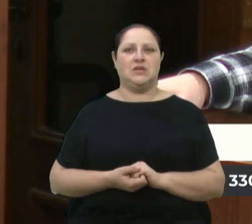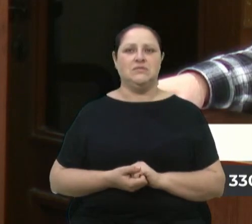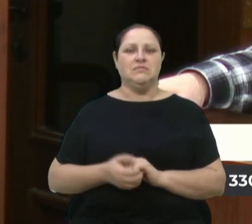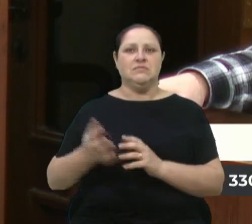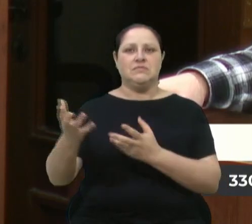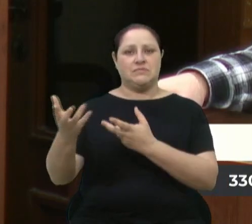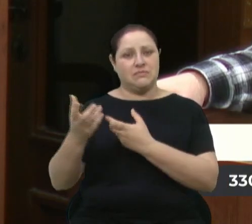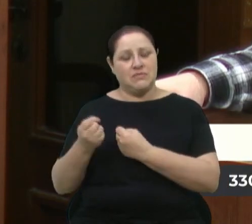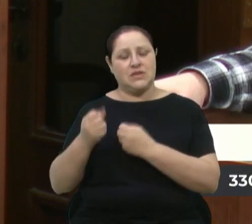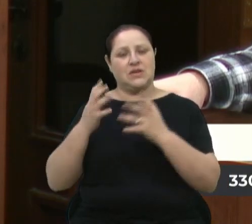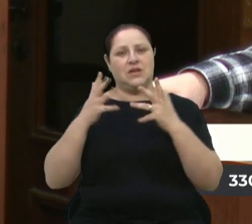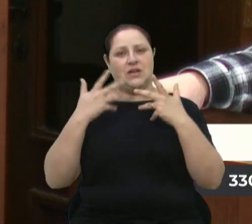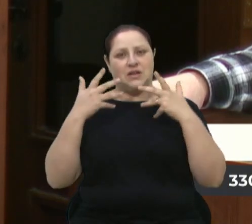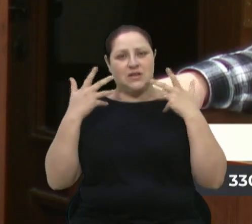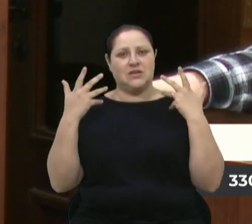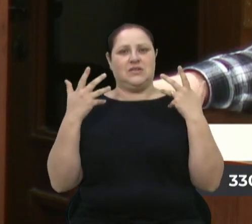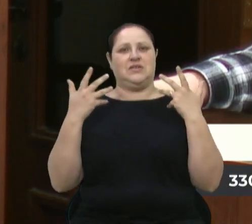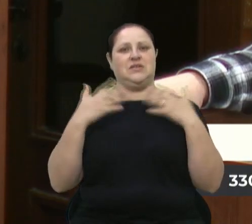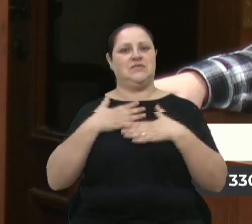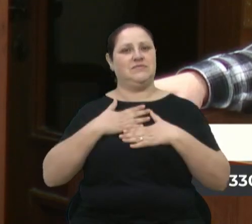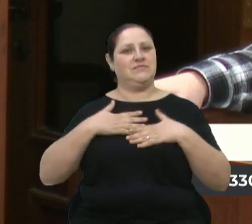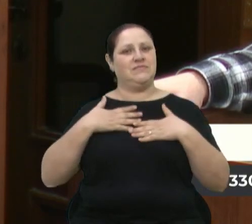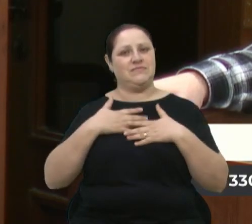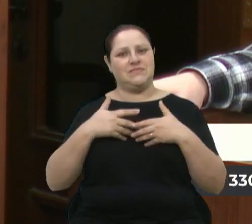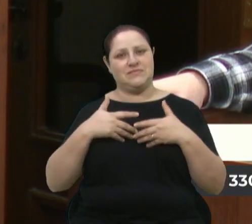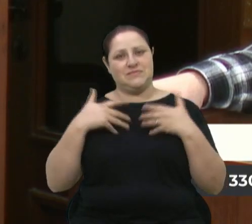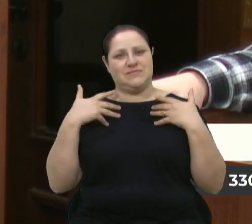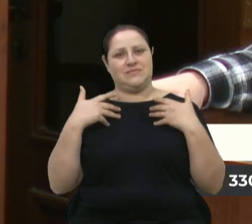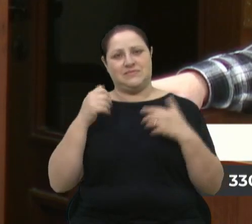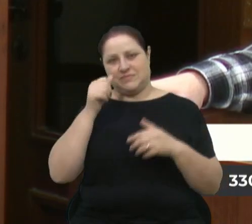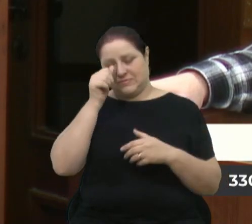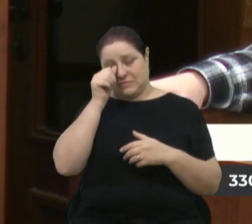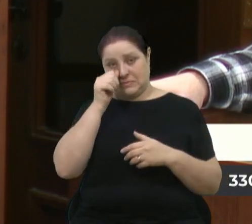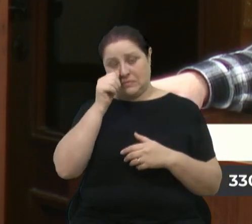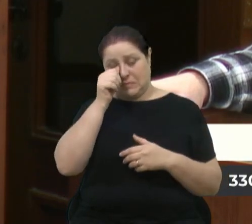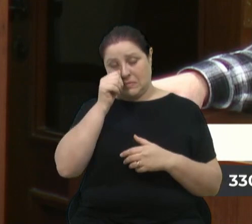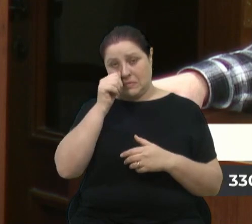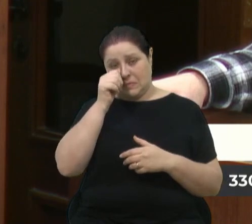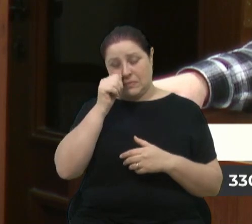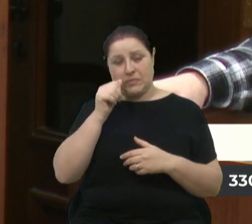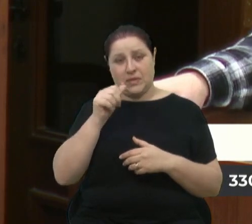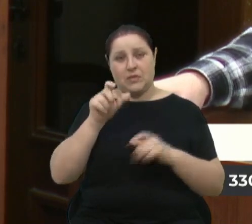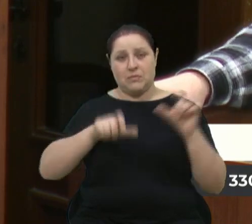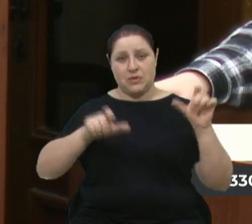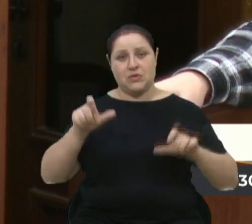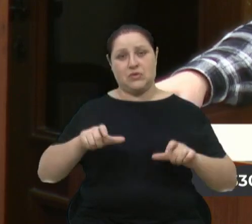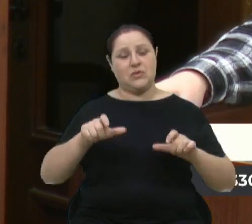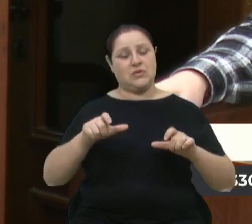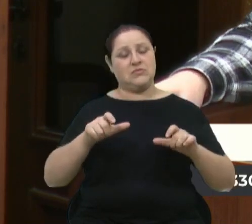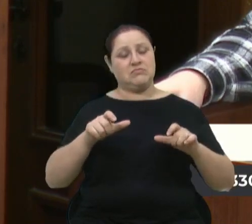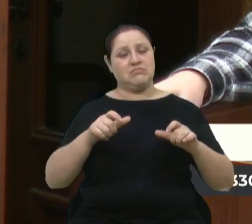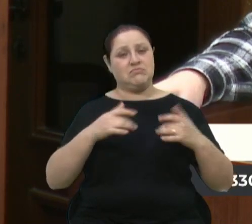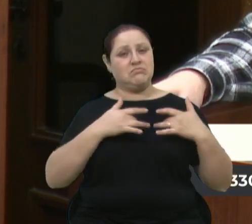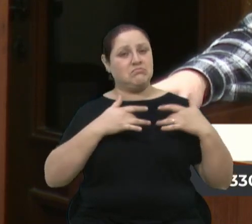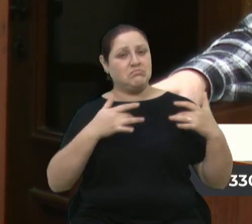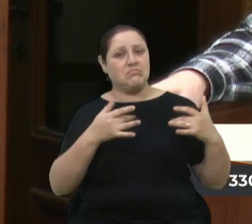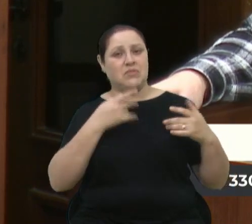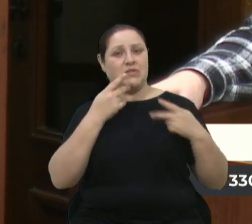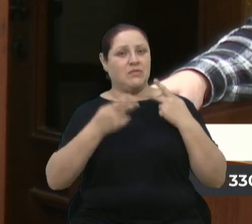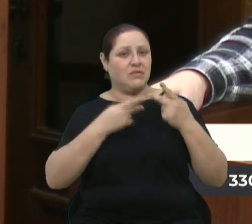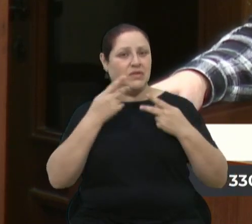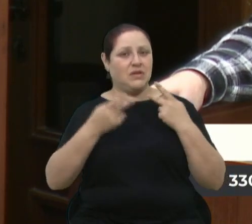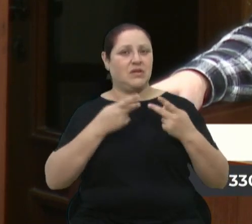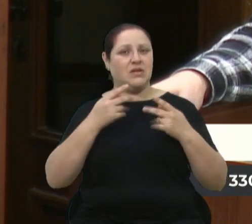Recebi com muita alegria e satisfação essas manifestações espontâneas,